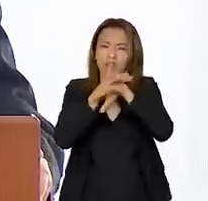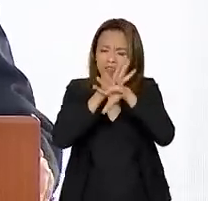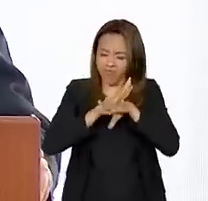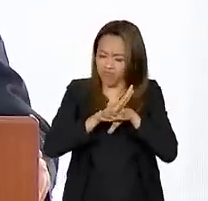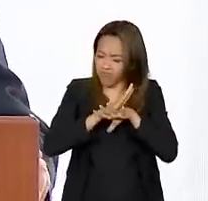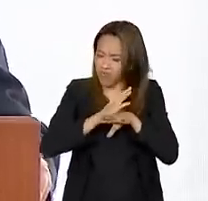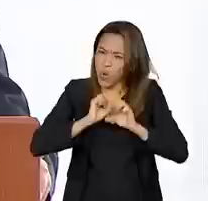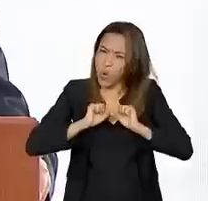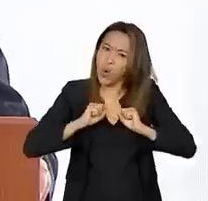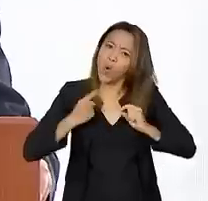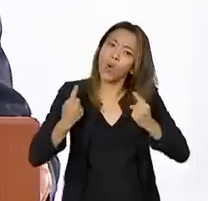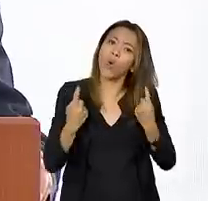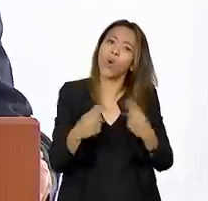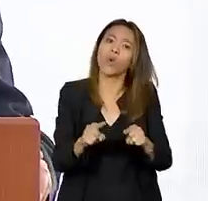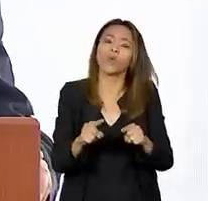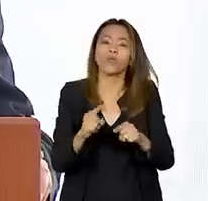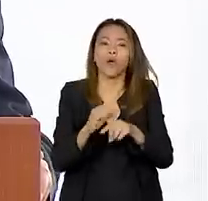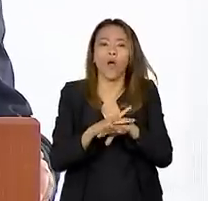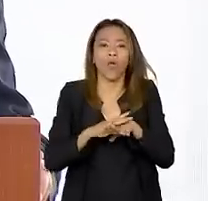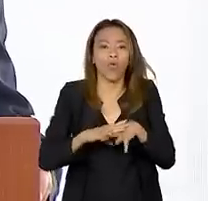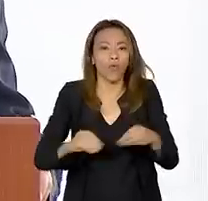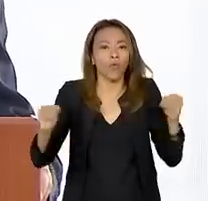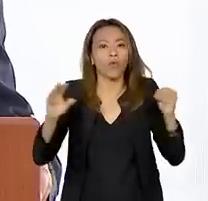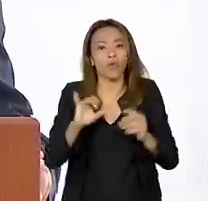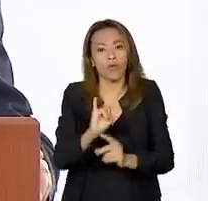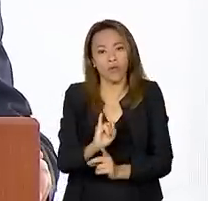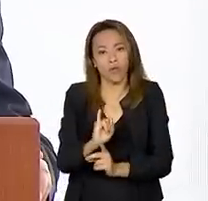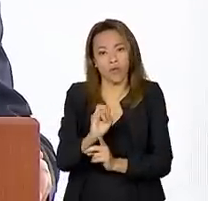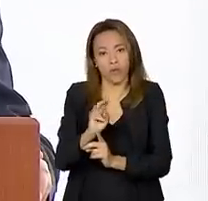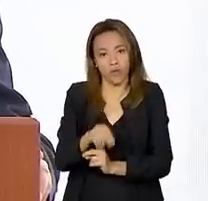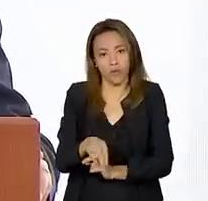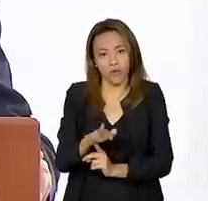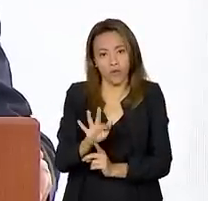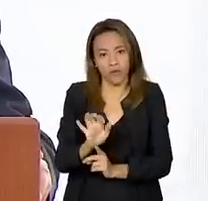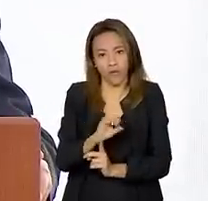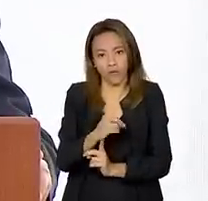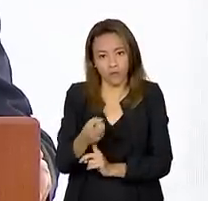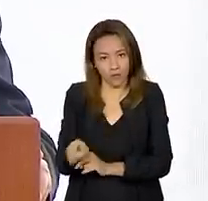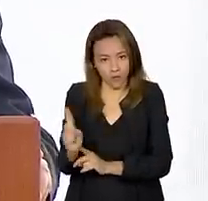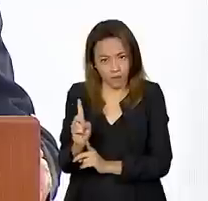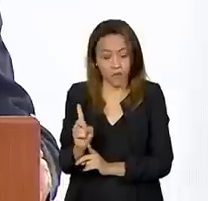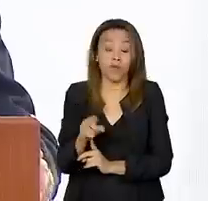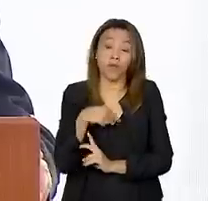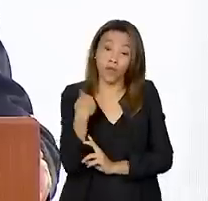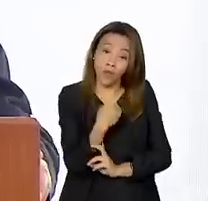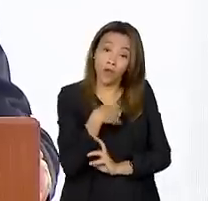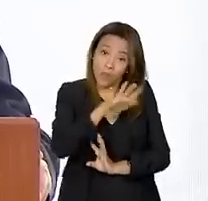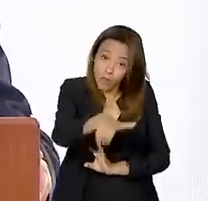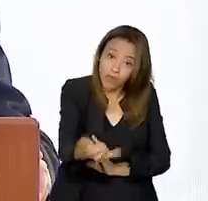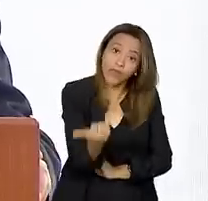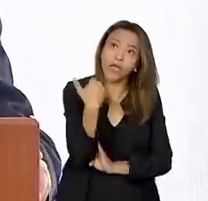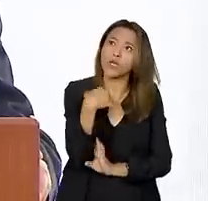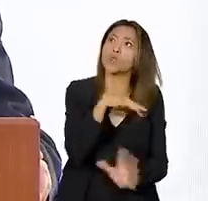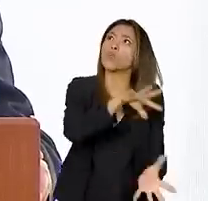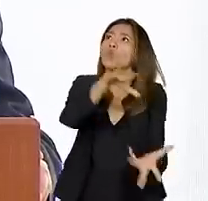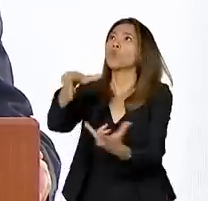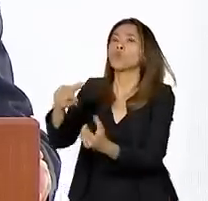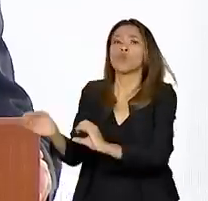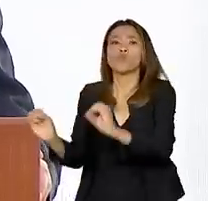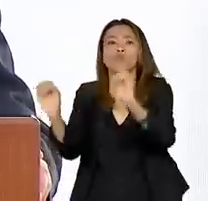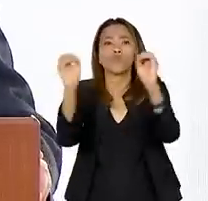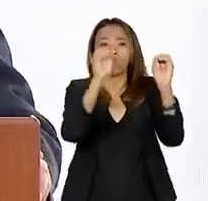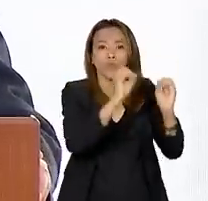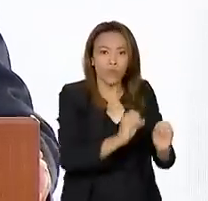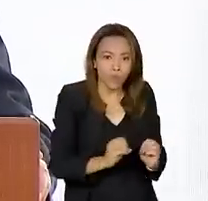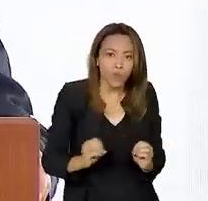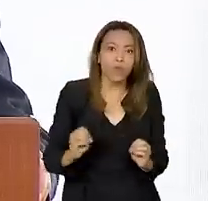infecções. Ou seja, temos muito caminho e podemos aproveitar, devemos aproveitar o que nós temos que no mundo não existe. O maior